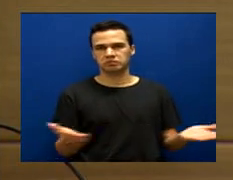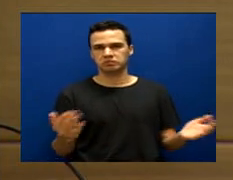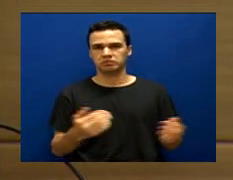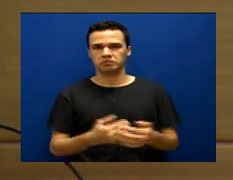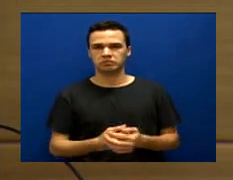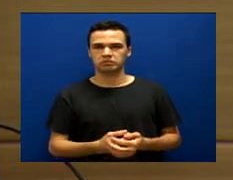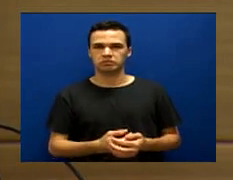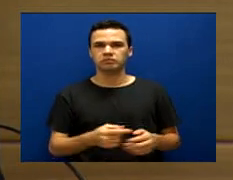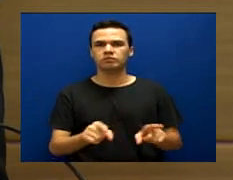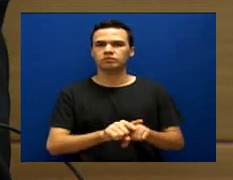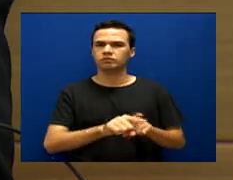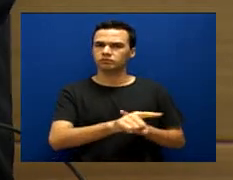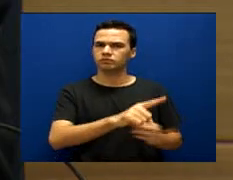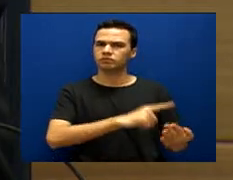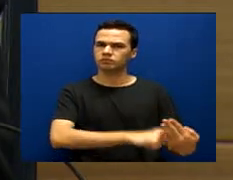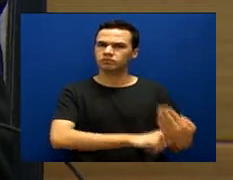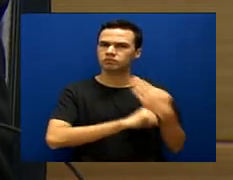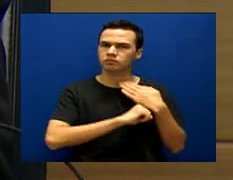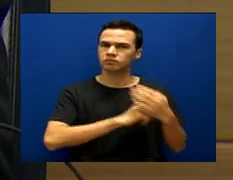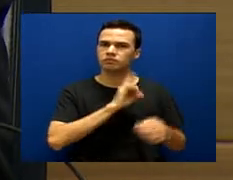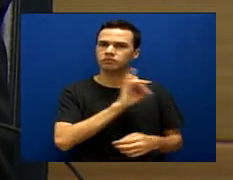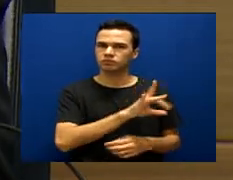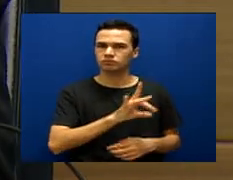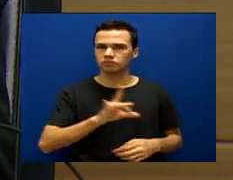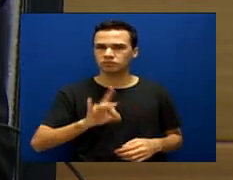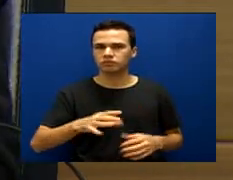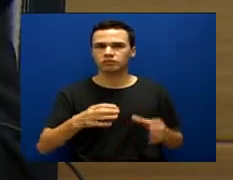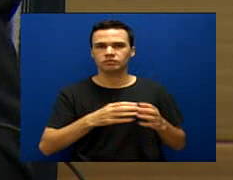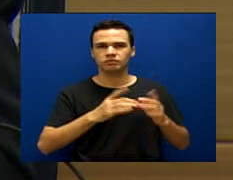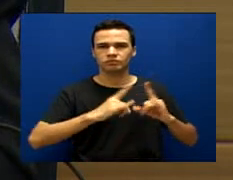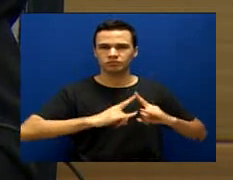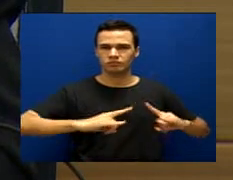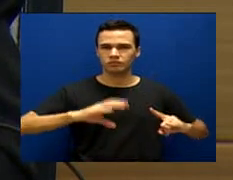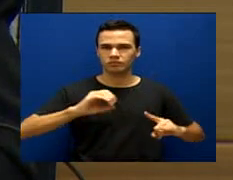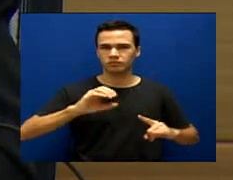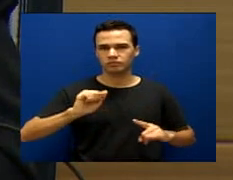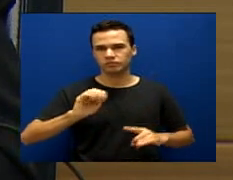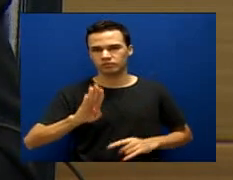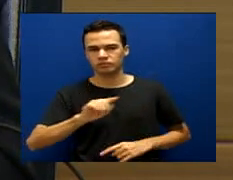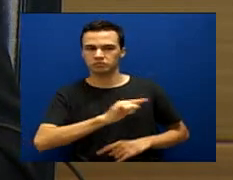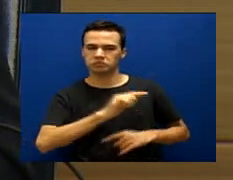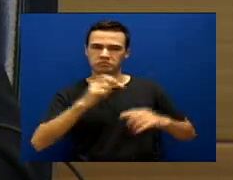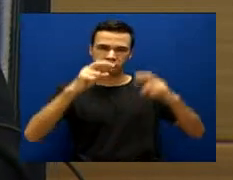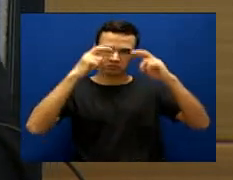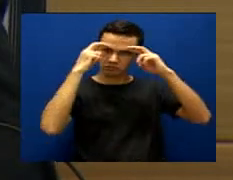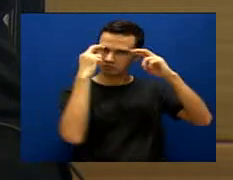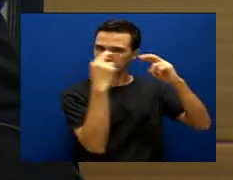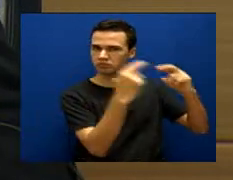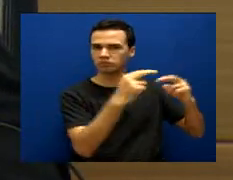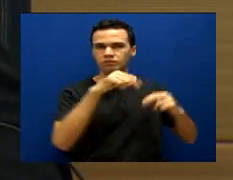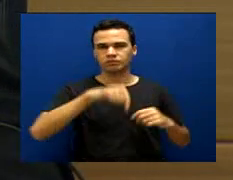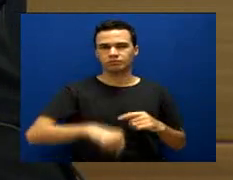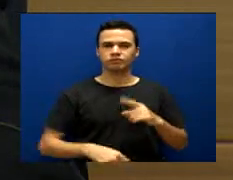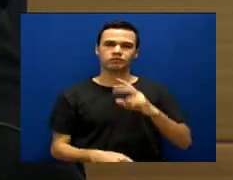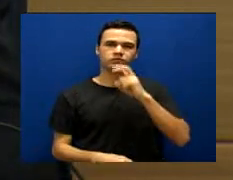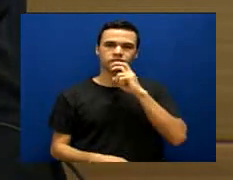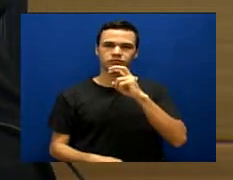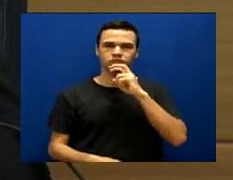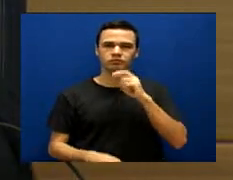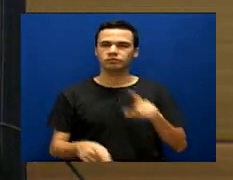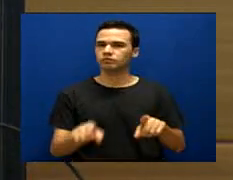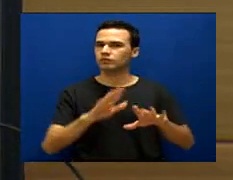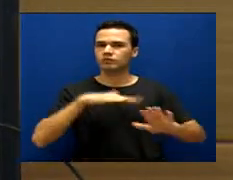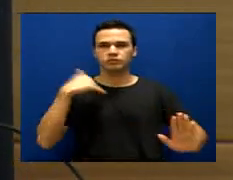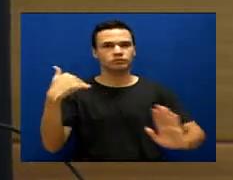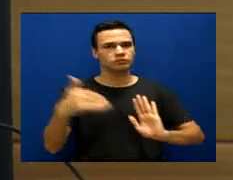essa participação de cada um de vocês, da instituição OAB, uma instituição respeitada aqui na cidade. Enfim, a causa é